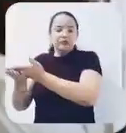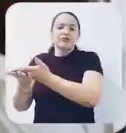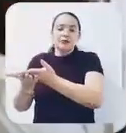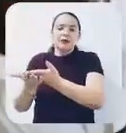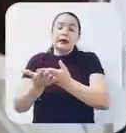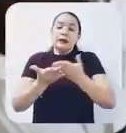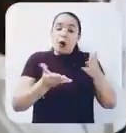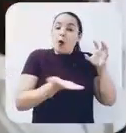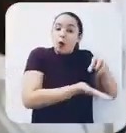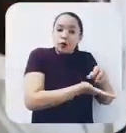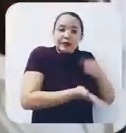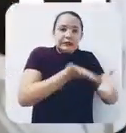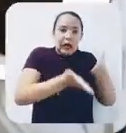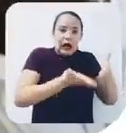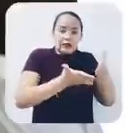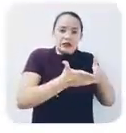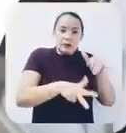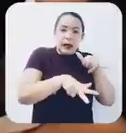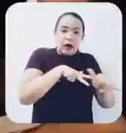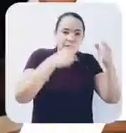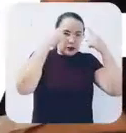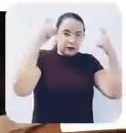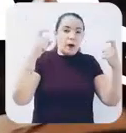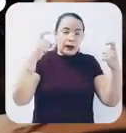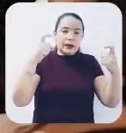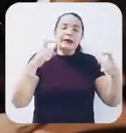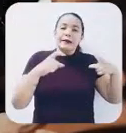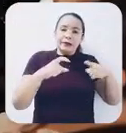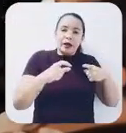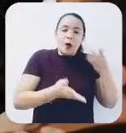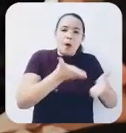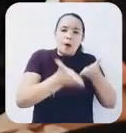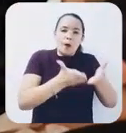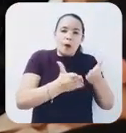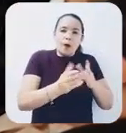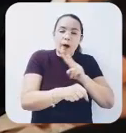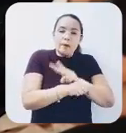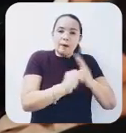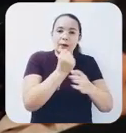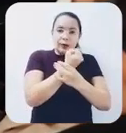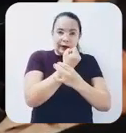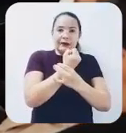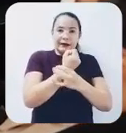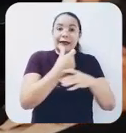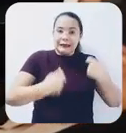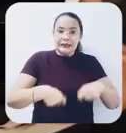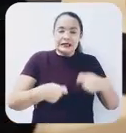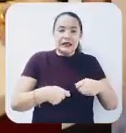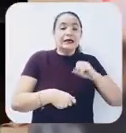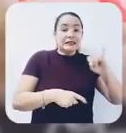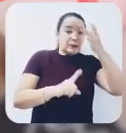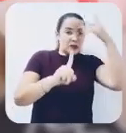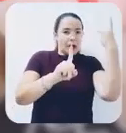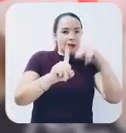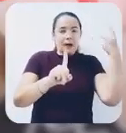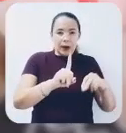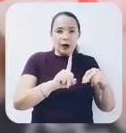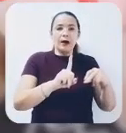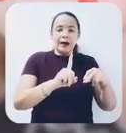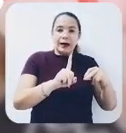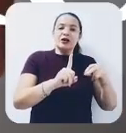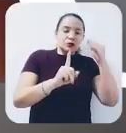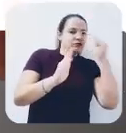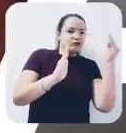receber e encaminhar denúncias já o núcleo de atendimento às vítimas de violência promove o acolhimento e a proteção